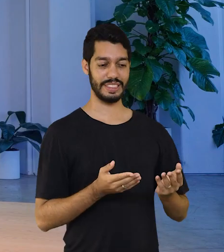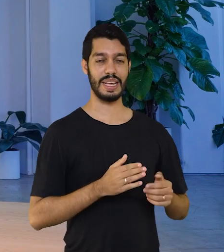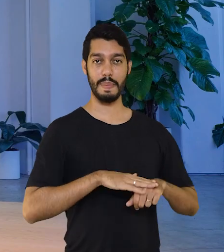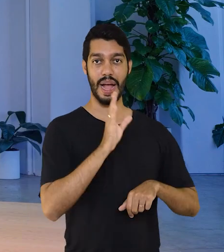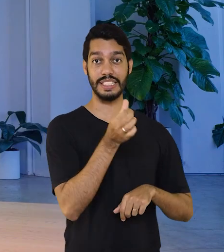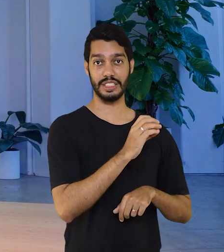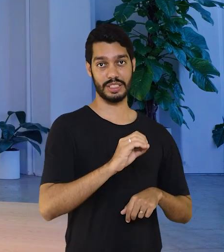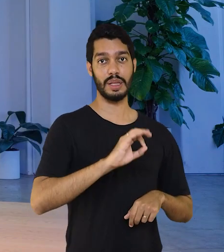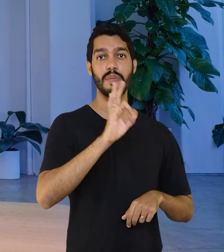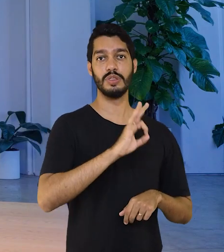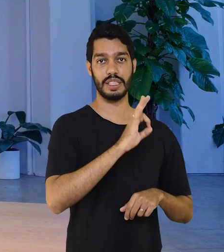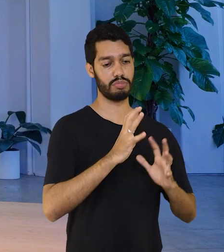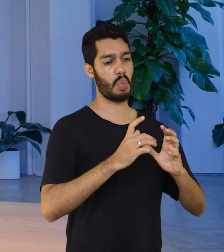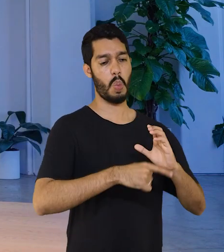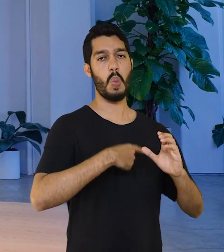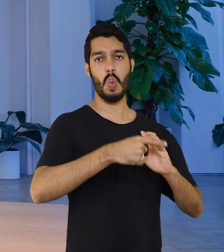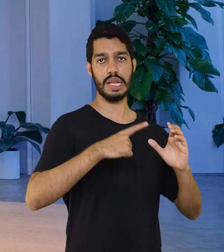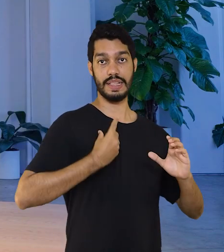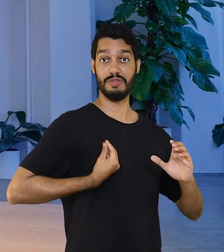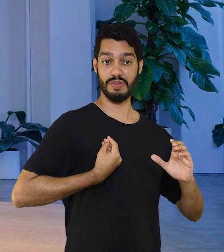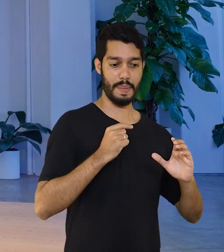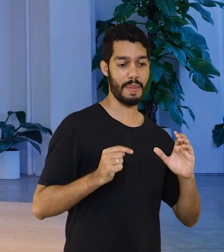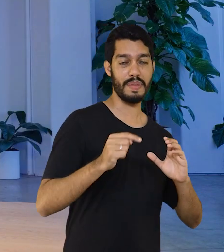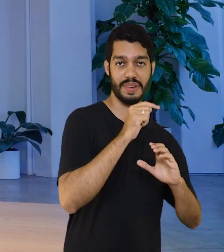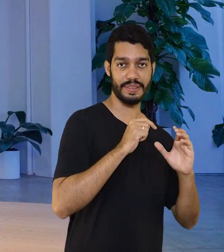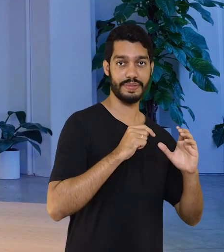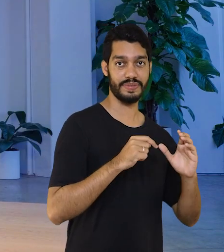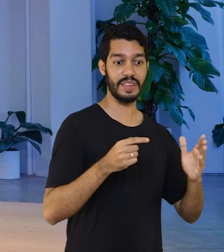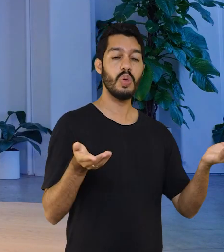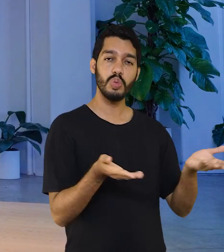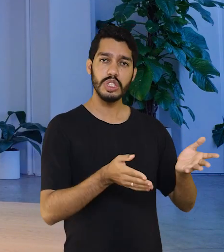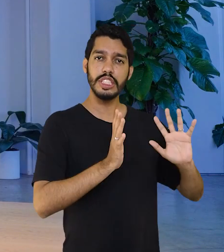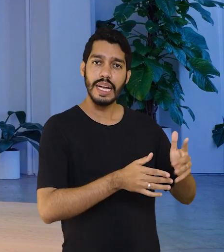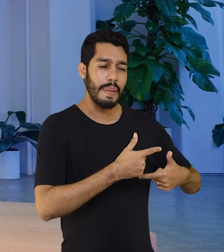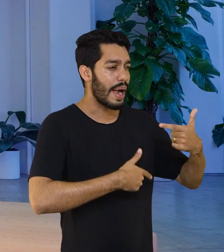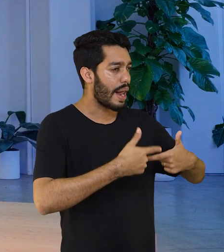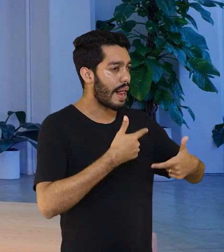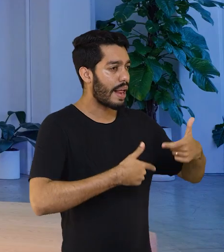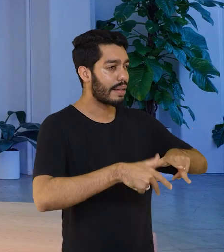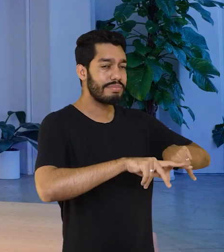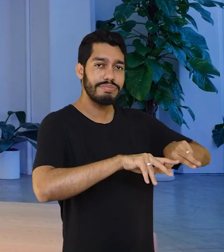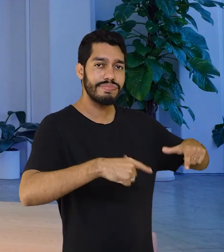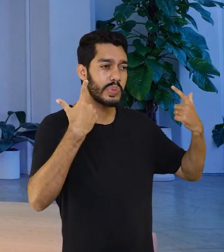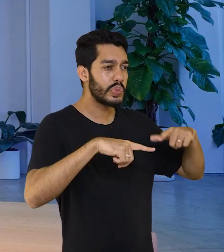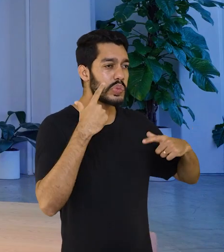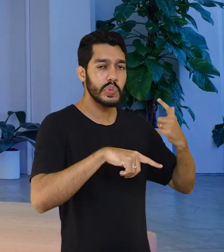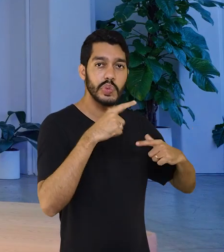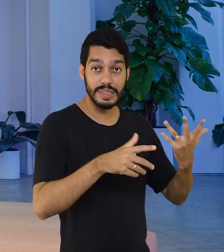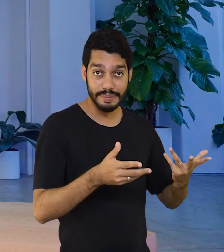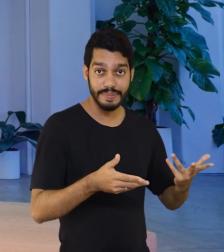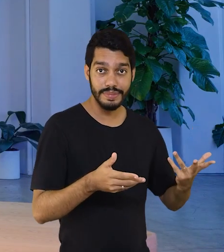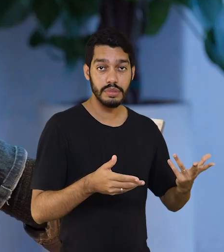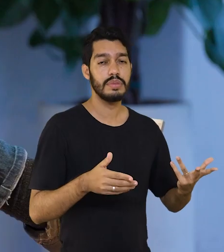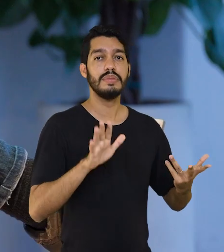hoje mais de 60% dos nossos clientes são globais. E você pensa que mesmo hoje, depois de tudo que a gente já construiu, de tantos cases, tanta